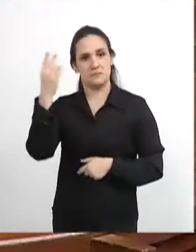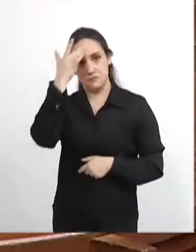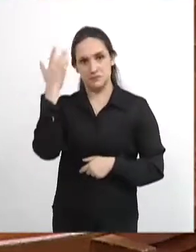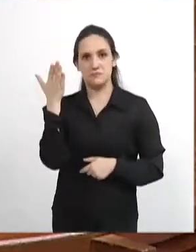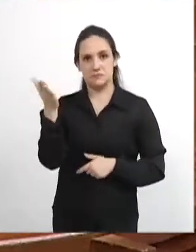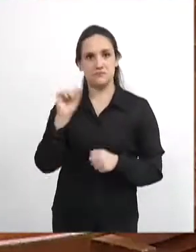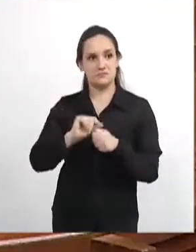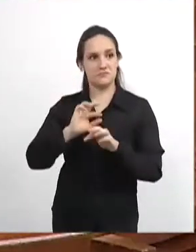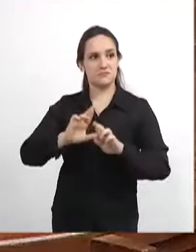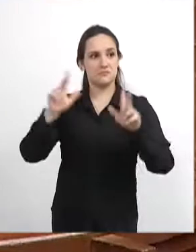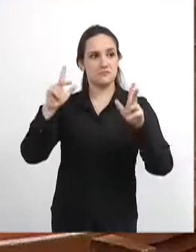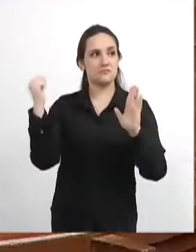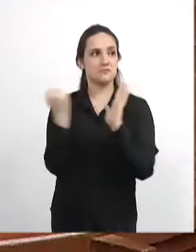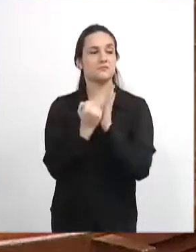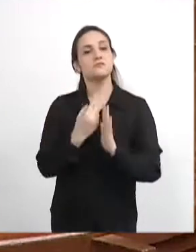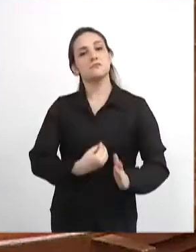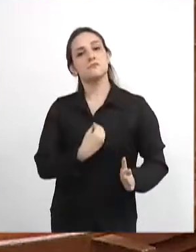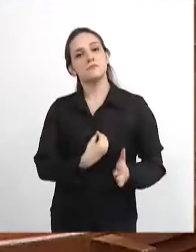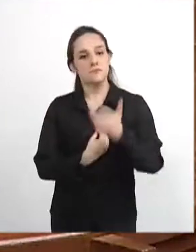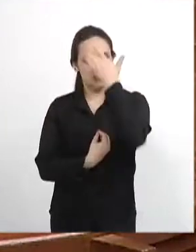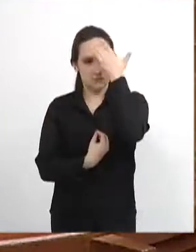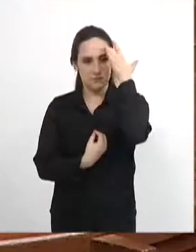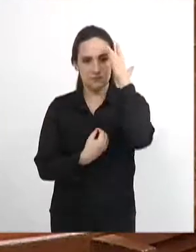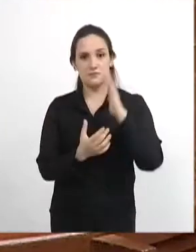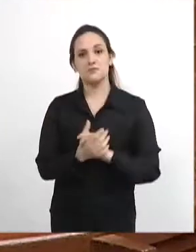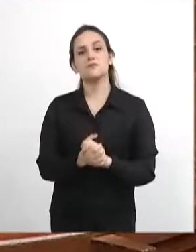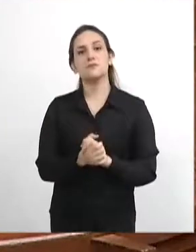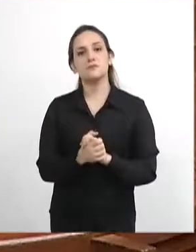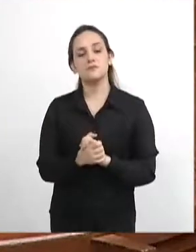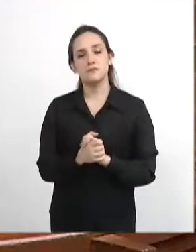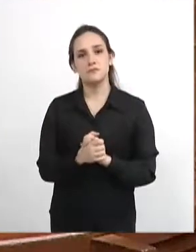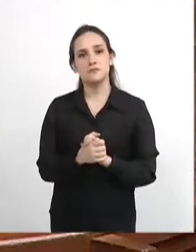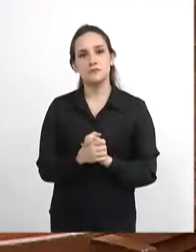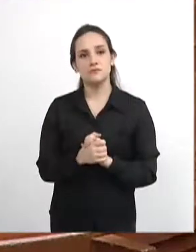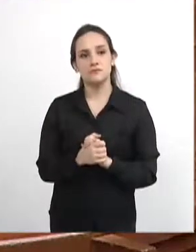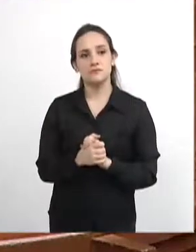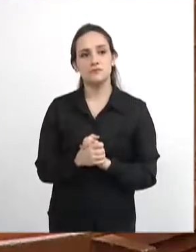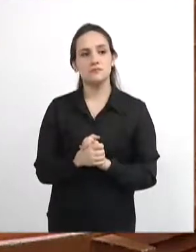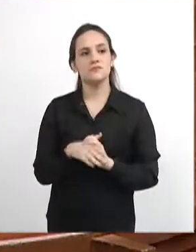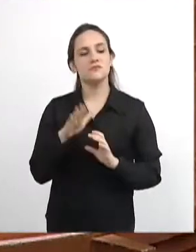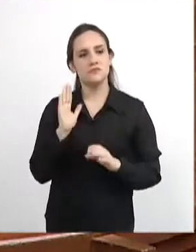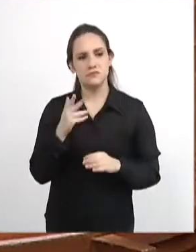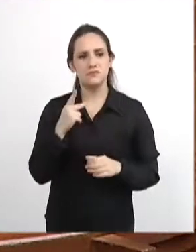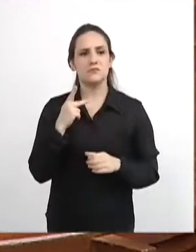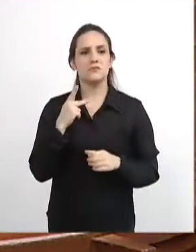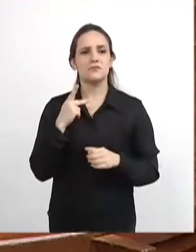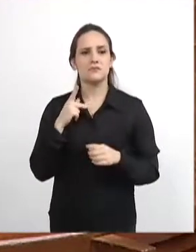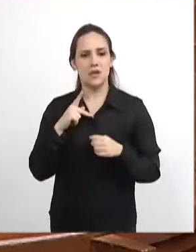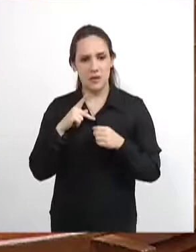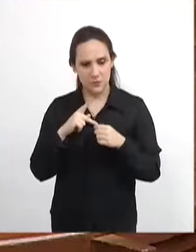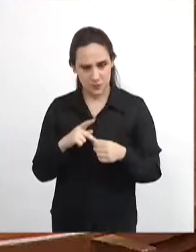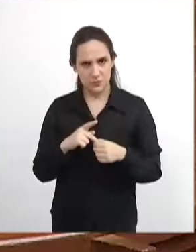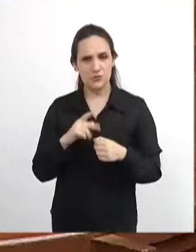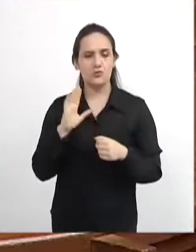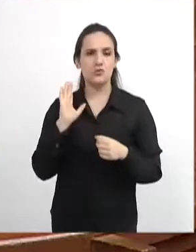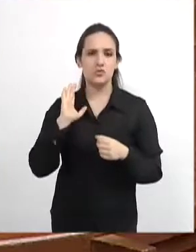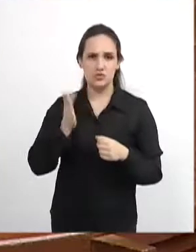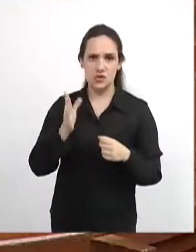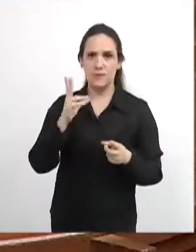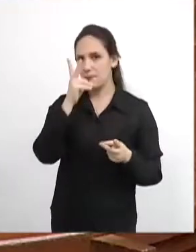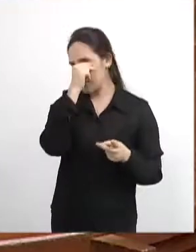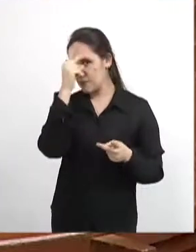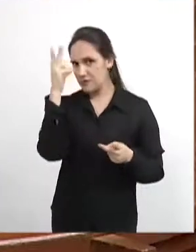fez a diferença como promotor de justiça, como prefeito de Três Lagoas,